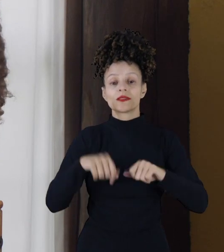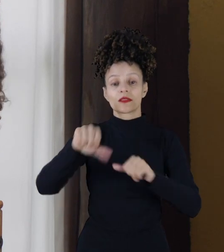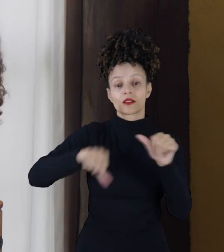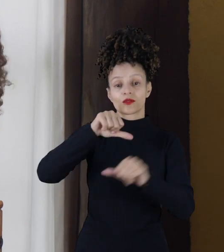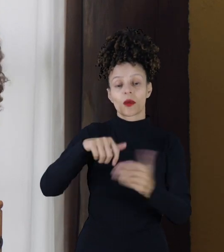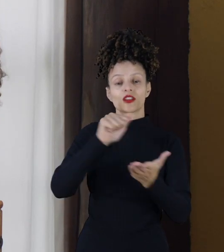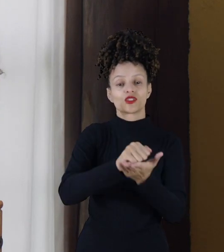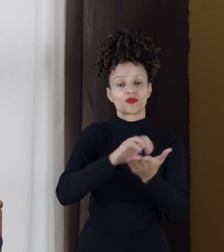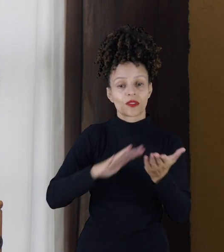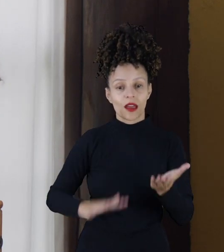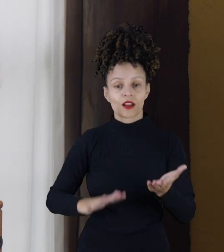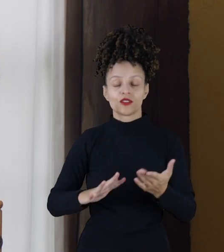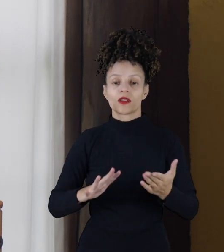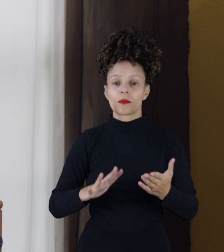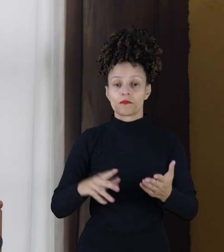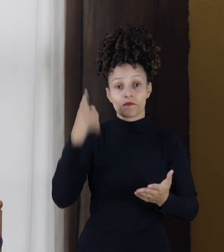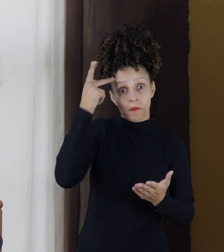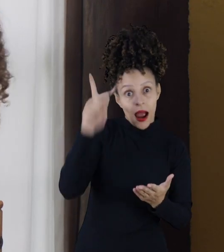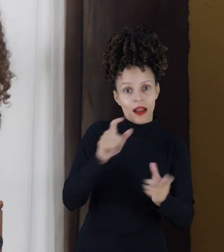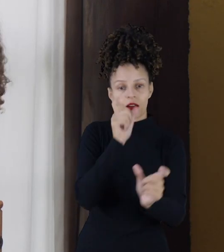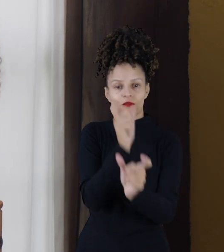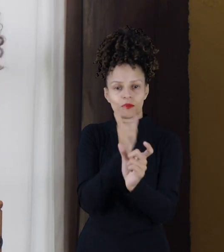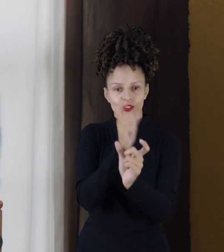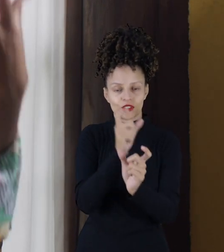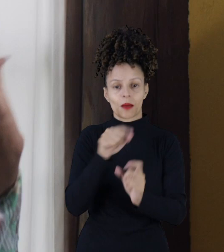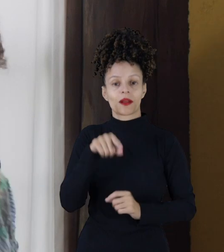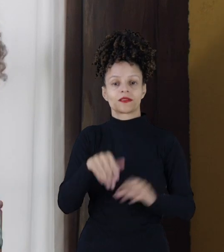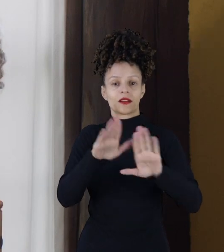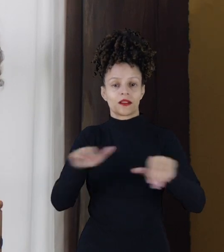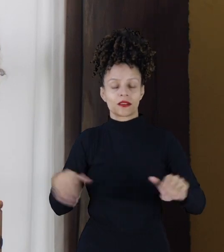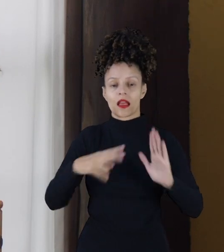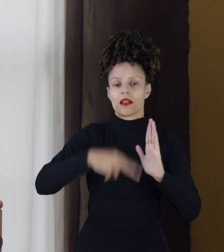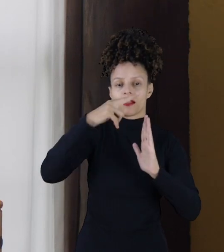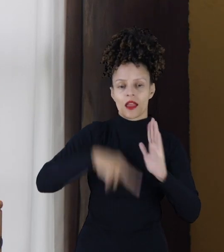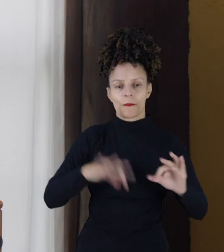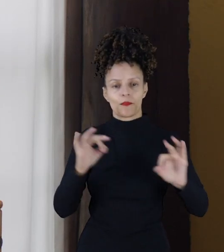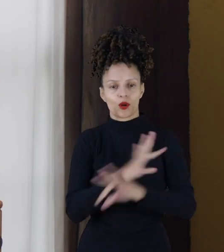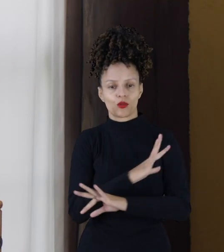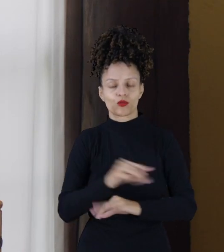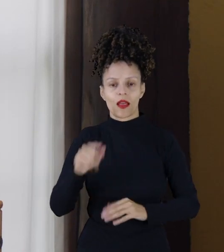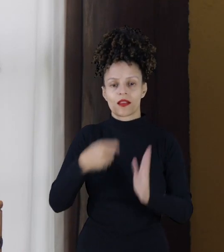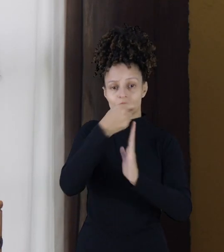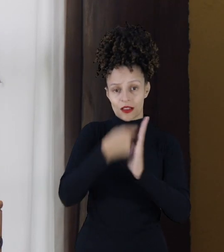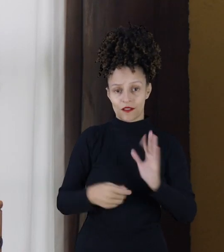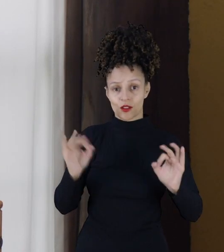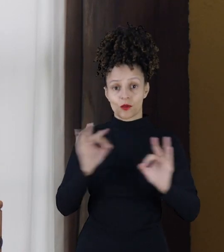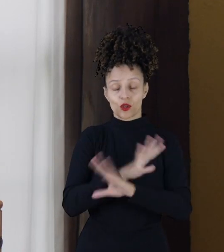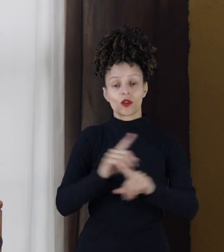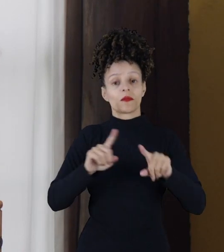que tudo tem que se transformar em uma atividade para alfabetizar, para que essa criança saia lendo, que ela